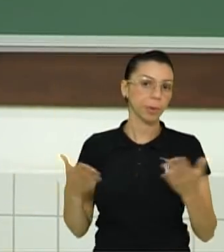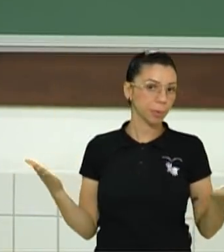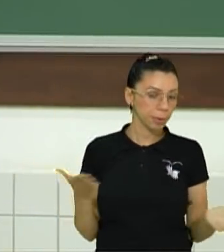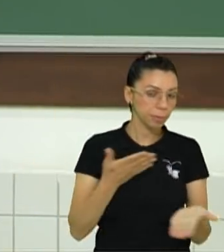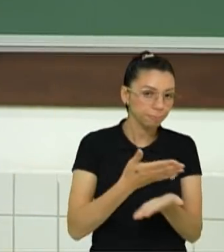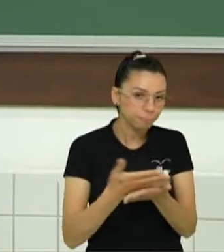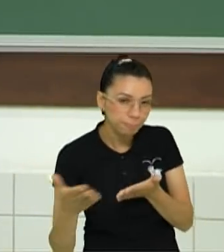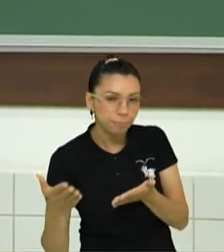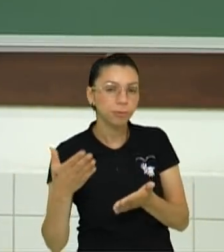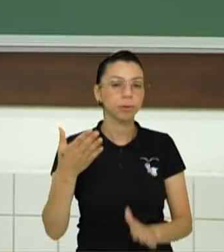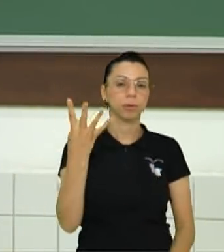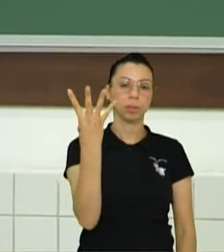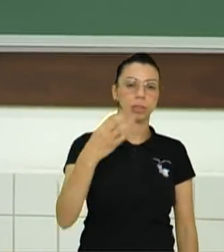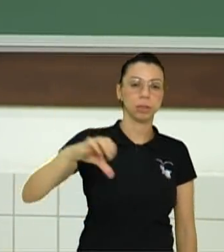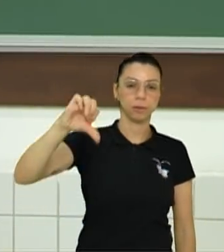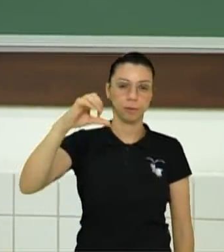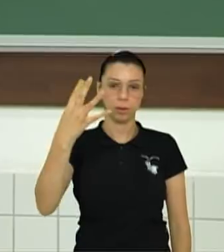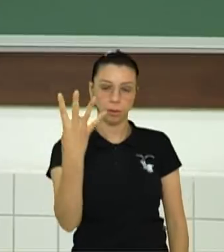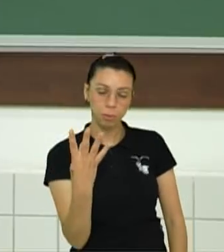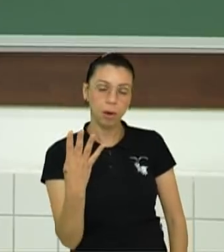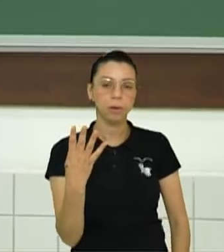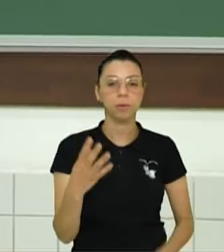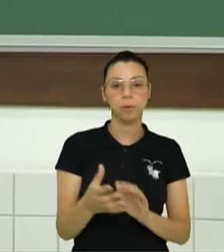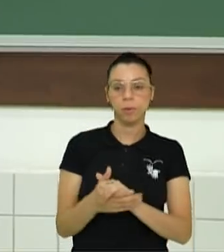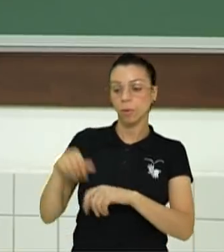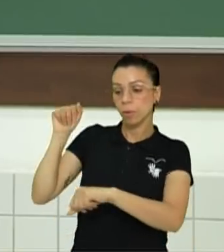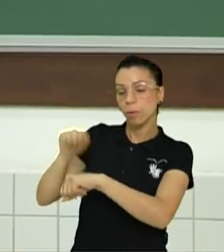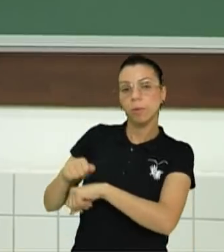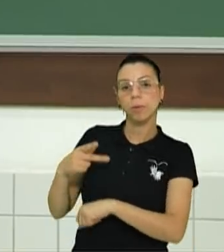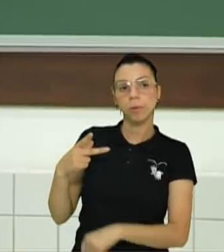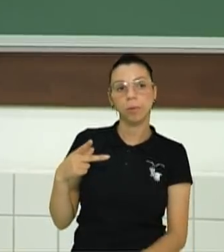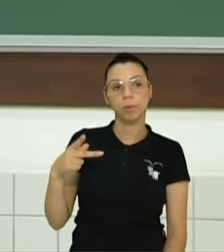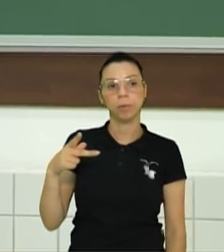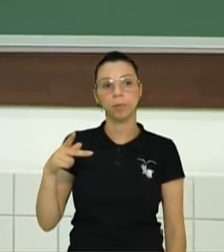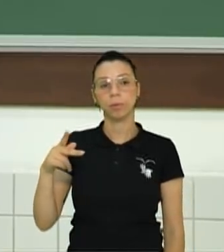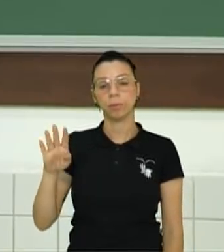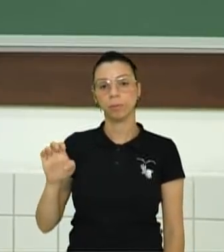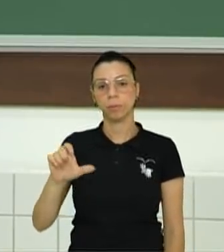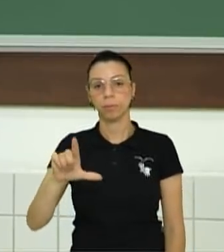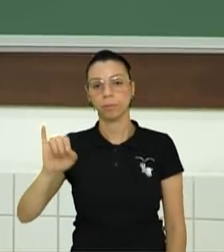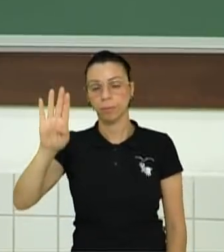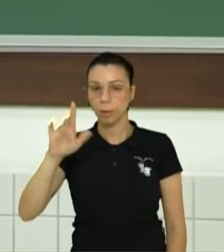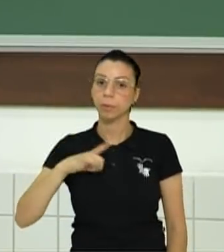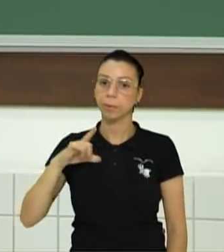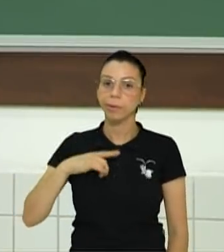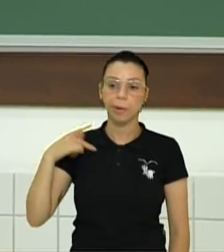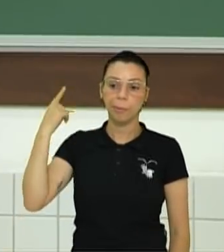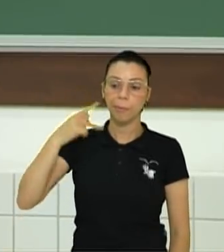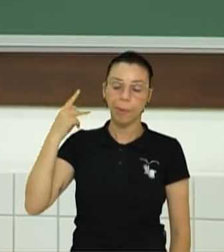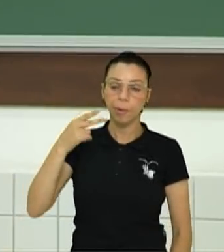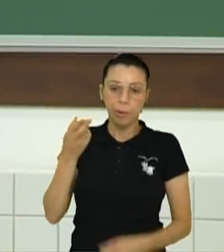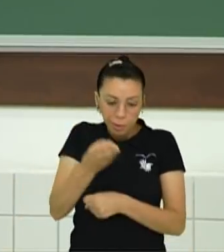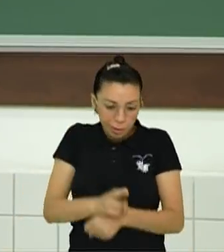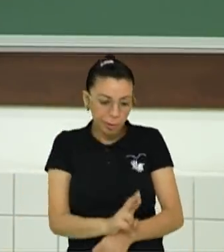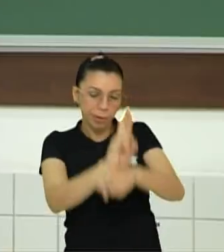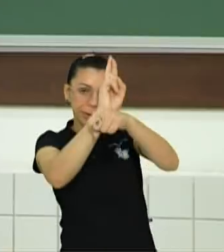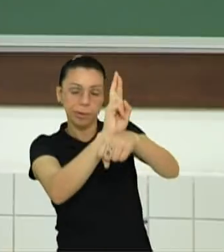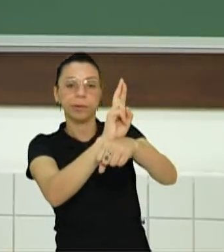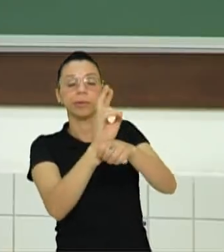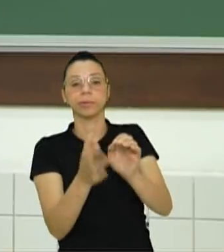partir de 494, os plebeus vão ter um político representante diretamente